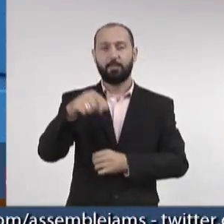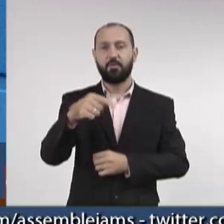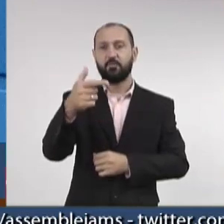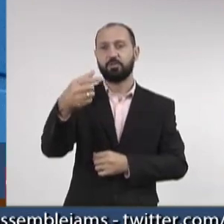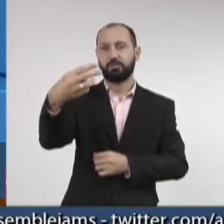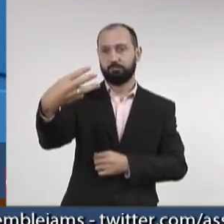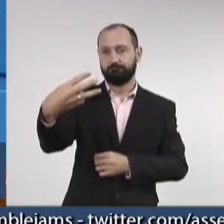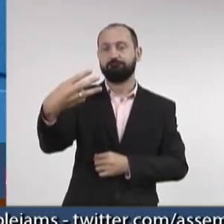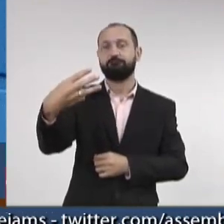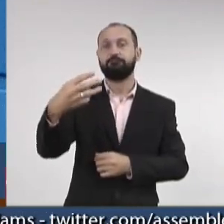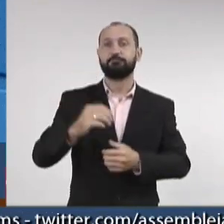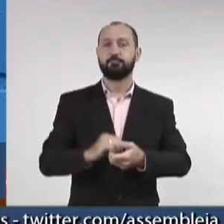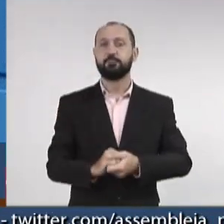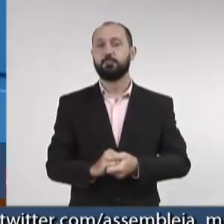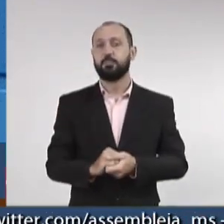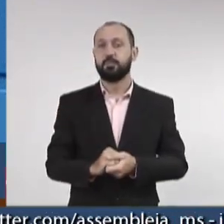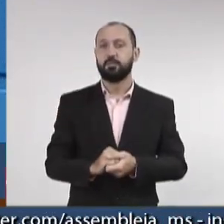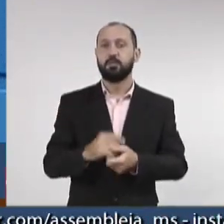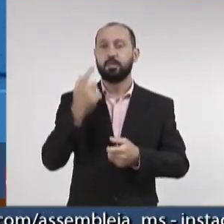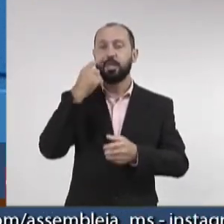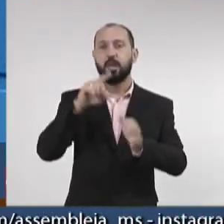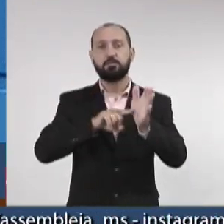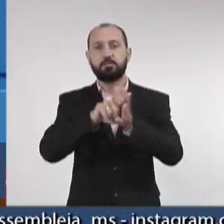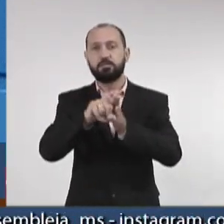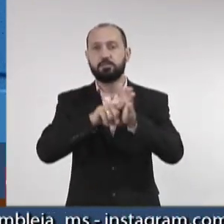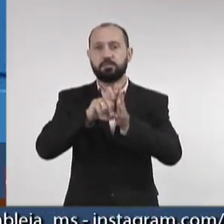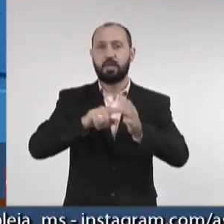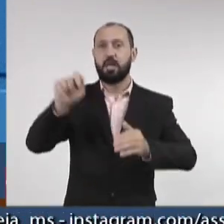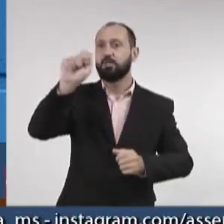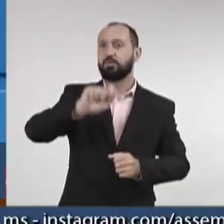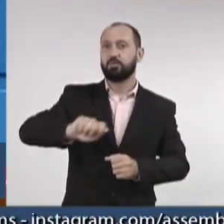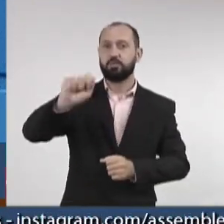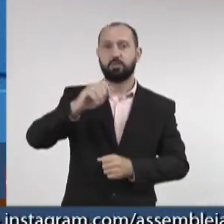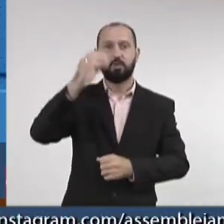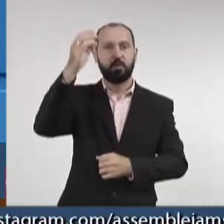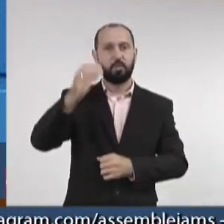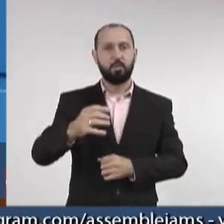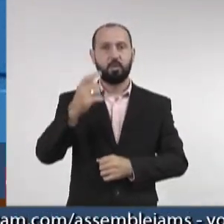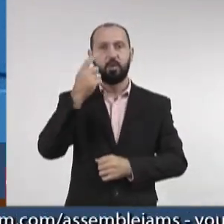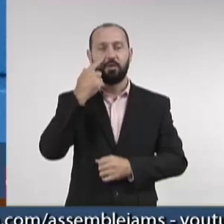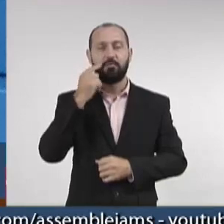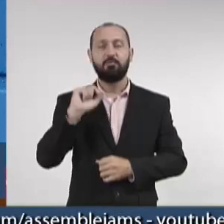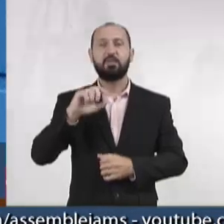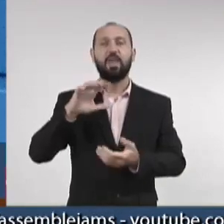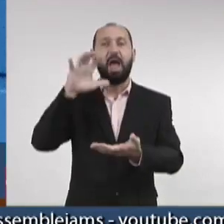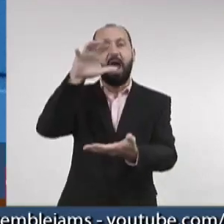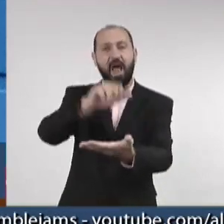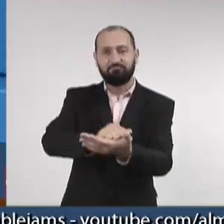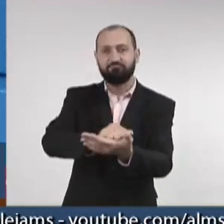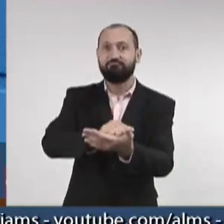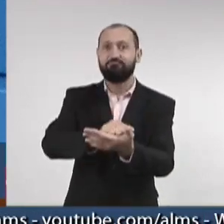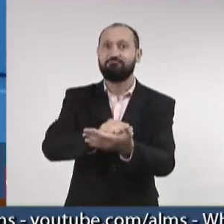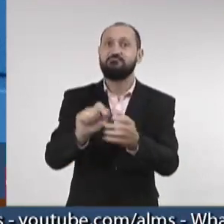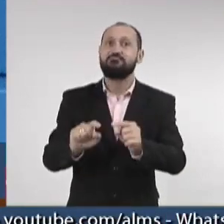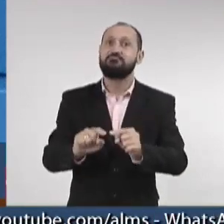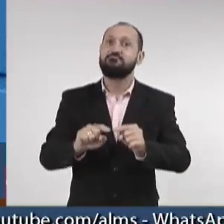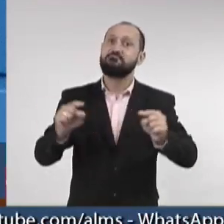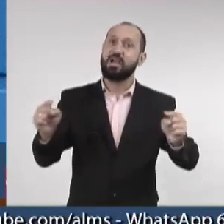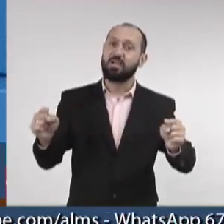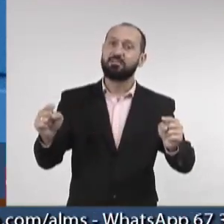51/23, que investiga associação criminosa e esbulho possessório, mas